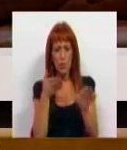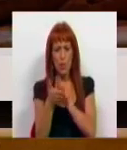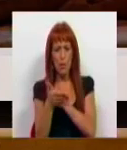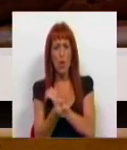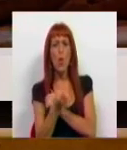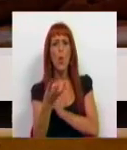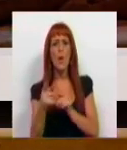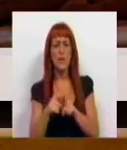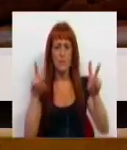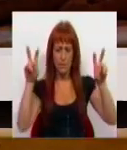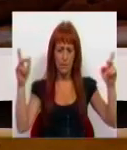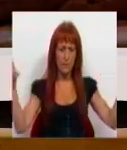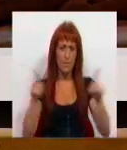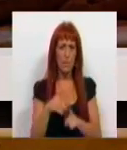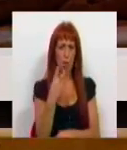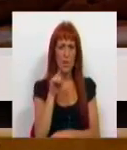criados. Passo a citar.